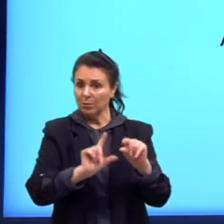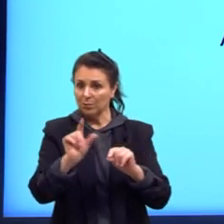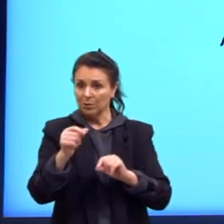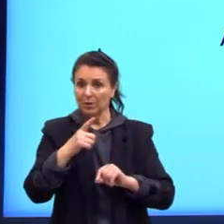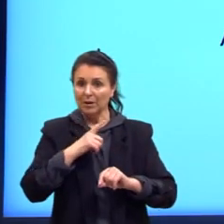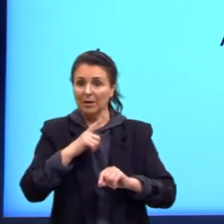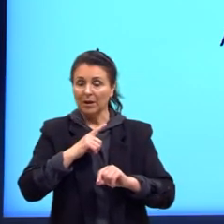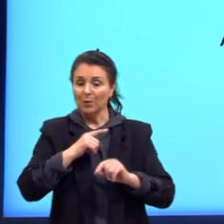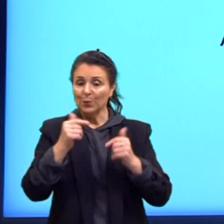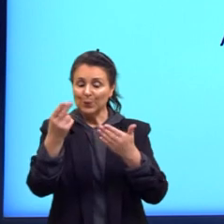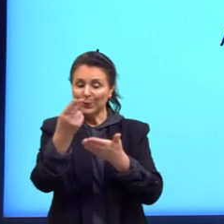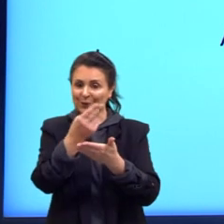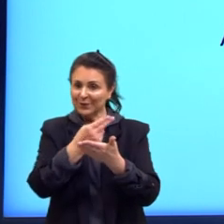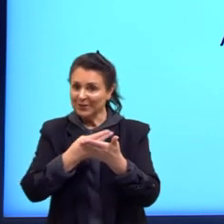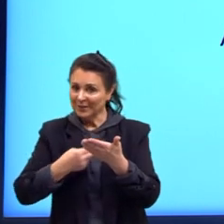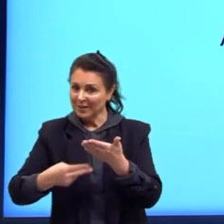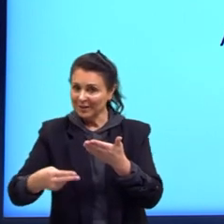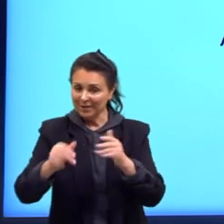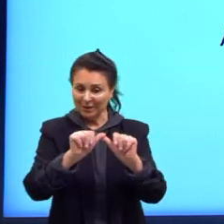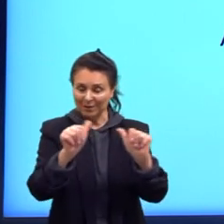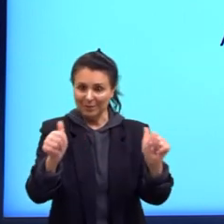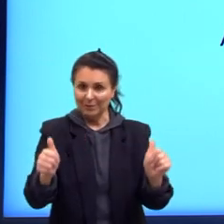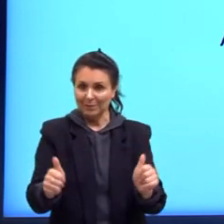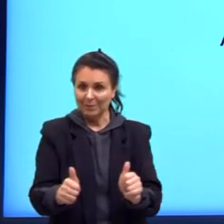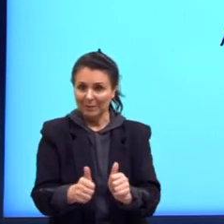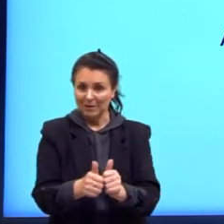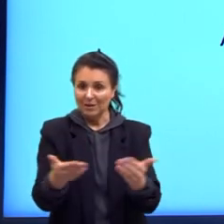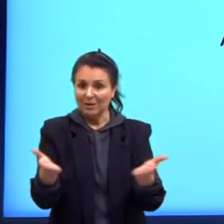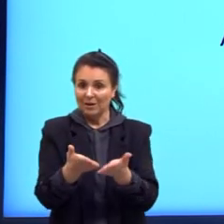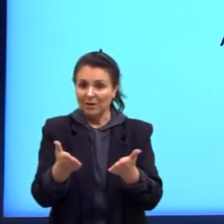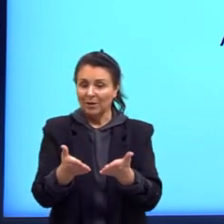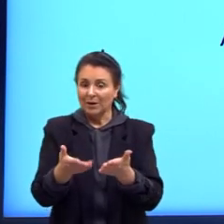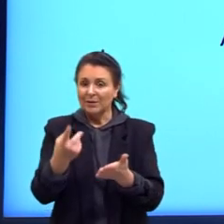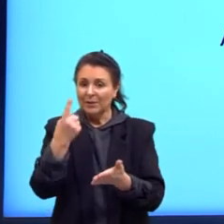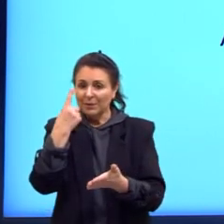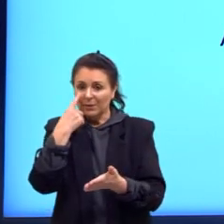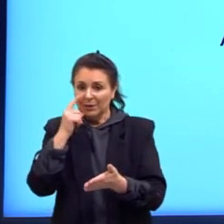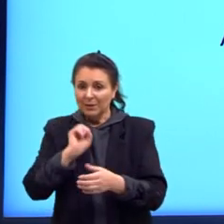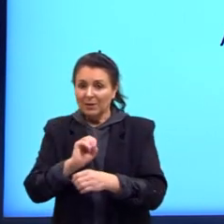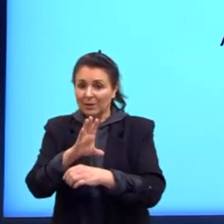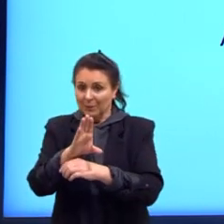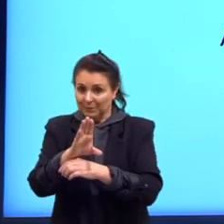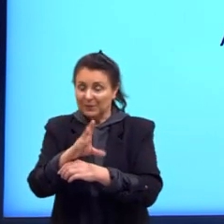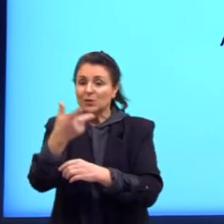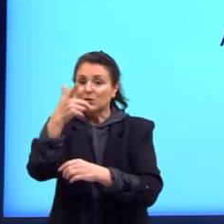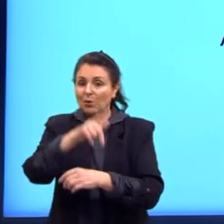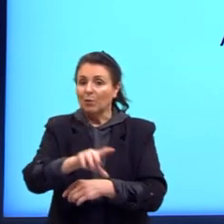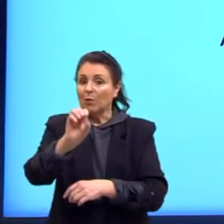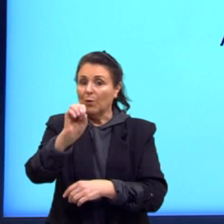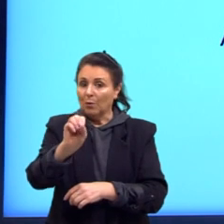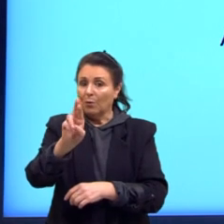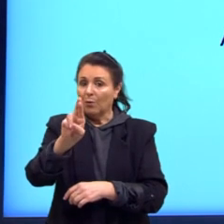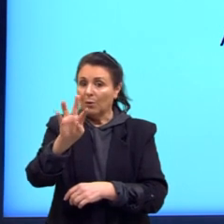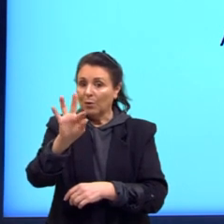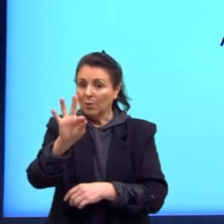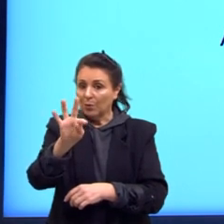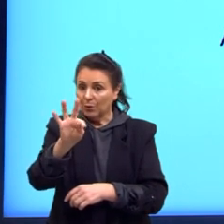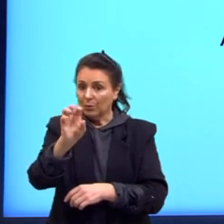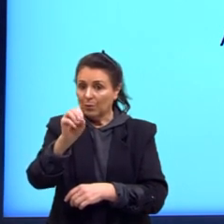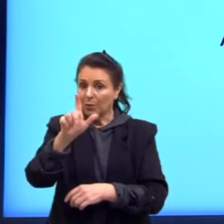nós temos então uma figura nós vamos definir a projeção ortogonal ou seja